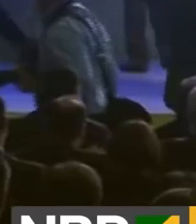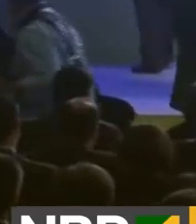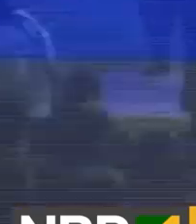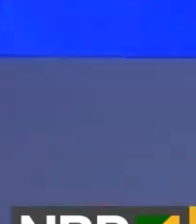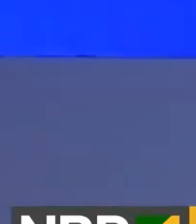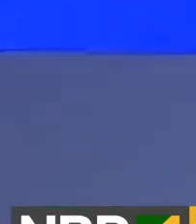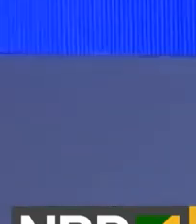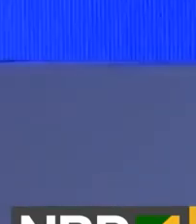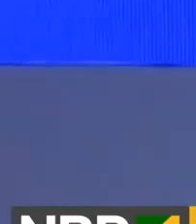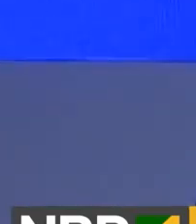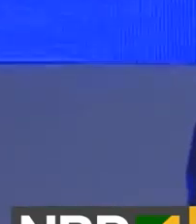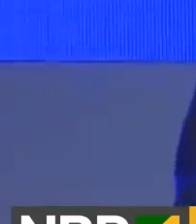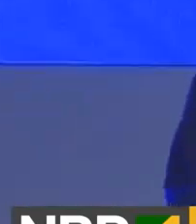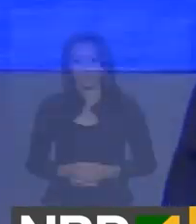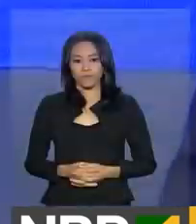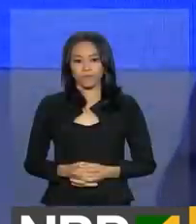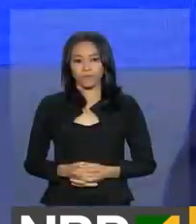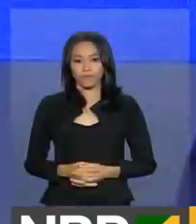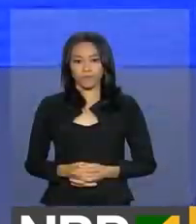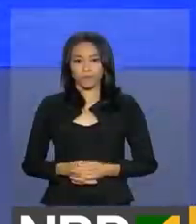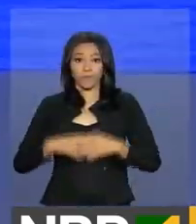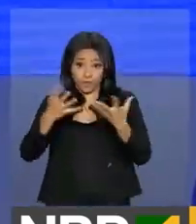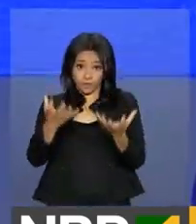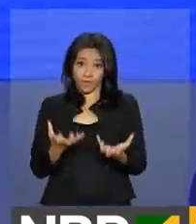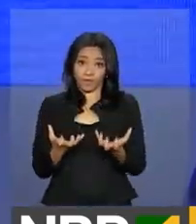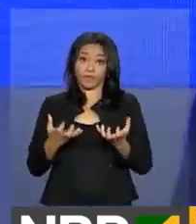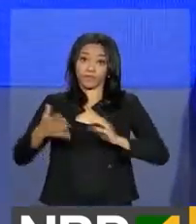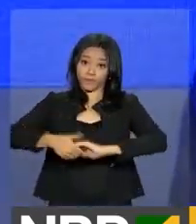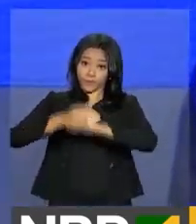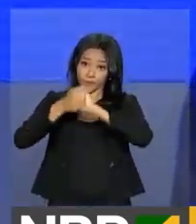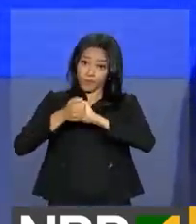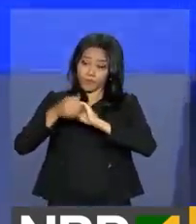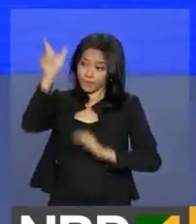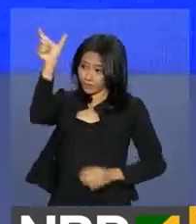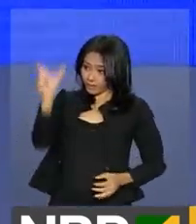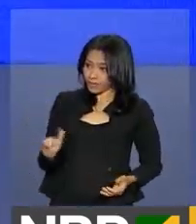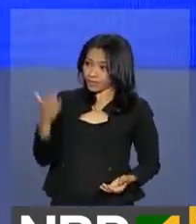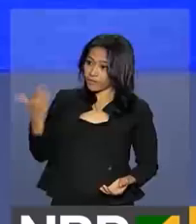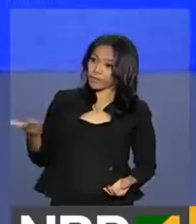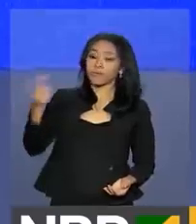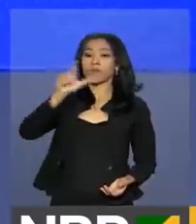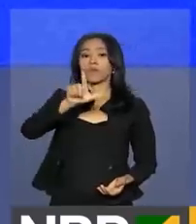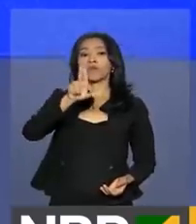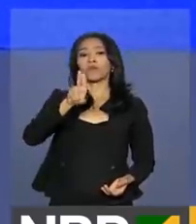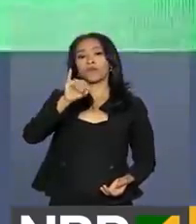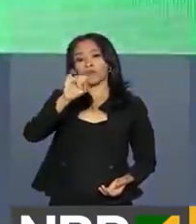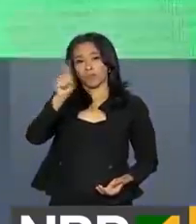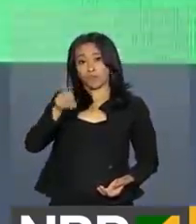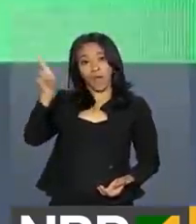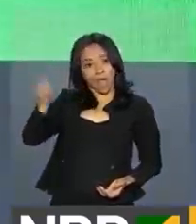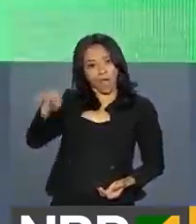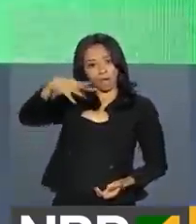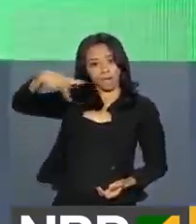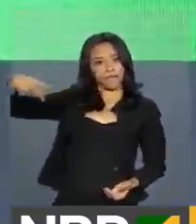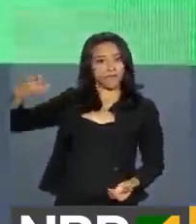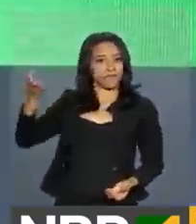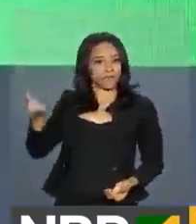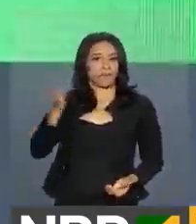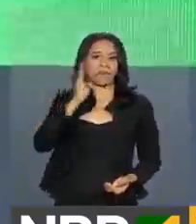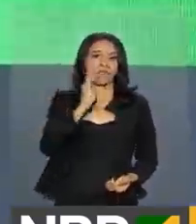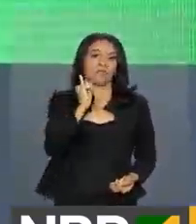quero cumprimentar inicialmente luiz alberto moreno presidente do banco interamericano de desenvolvimento